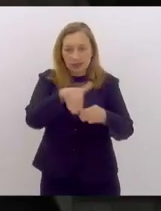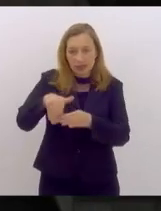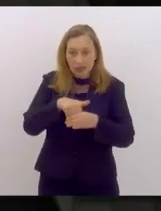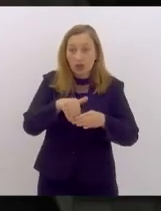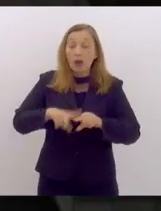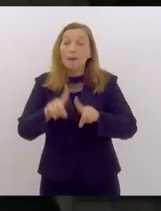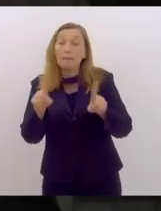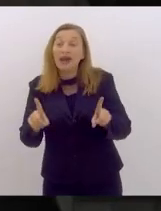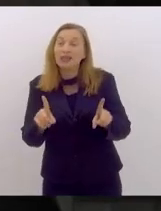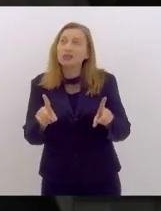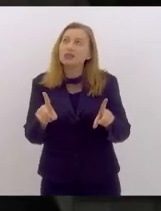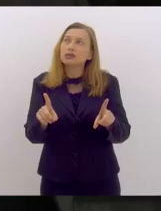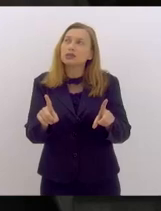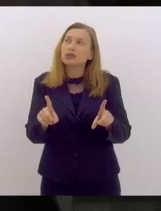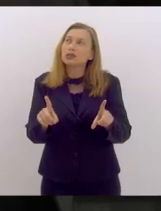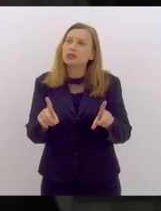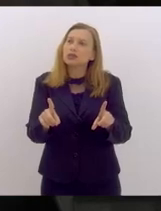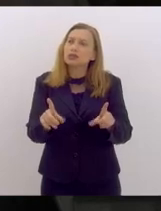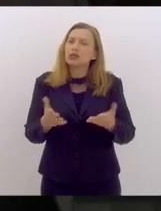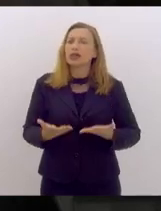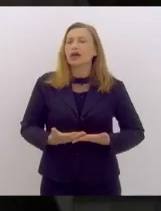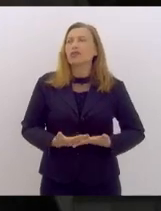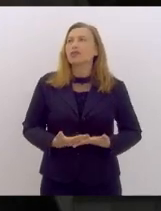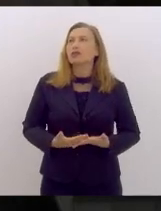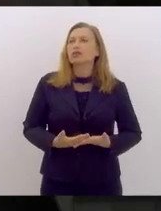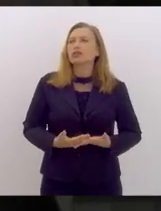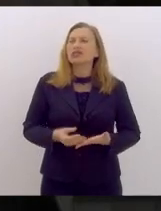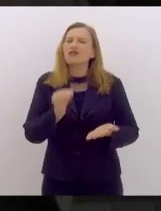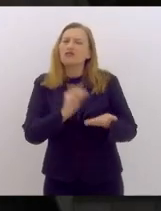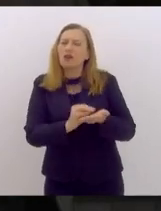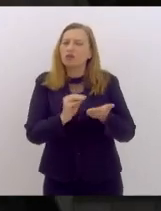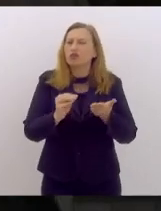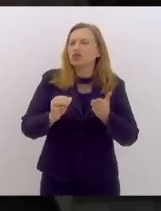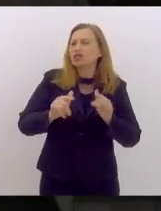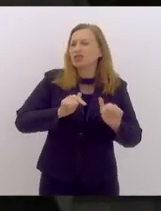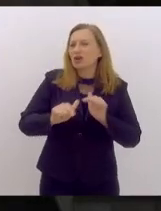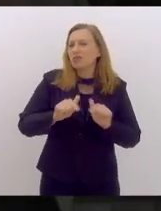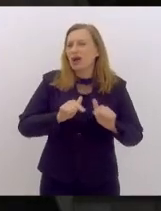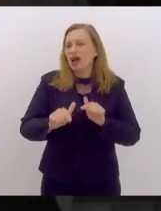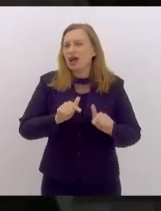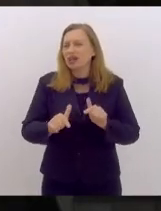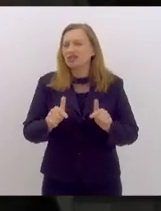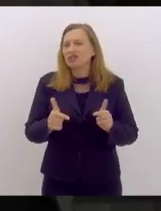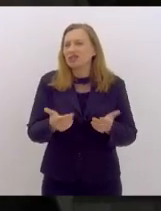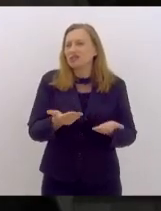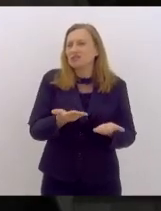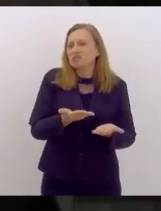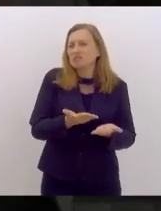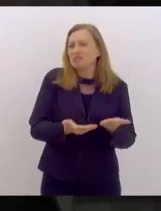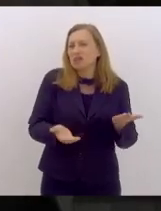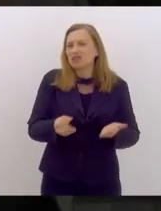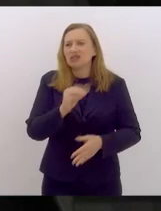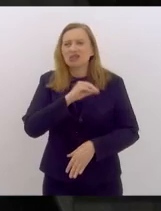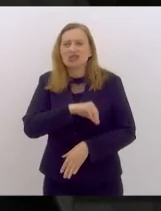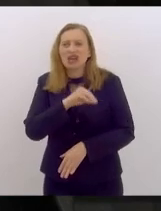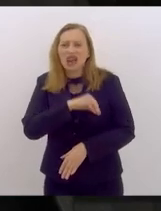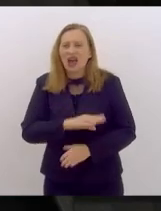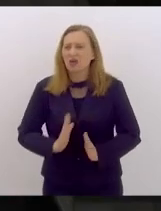mas esse binômio desemprego queda de renda